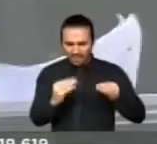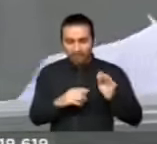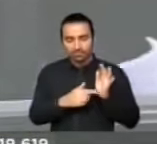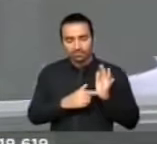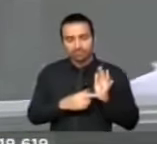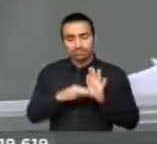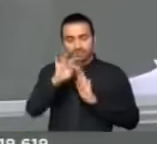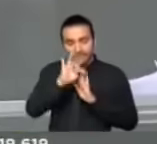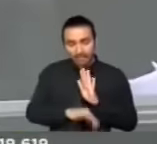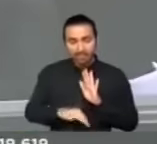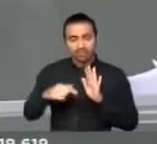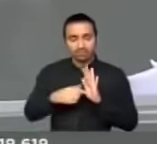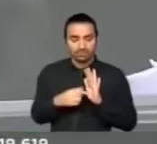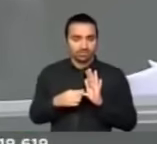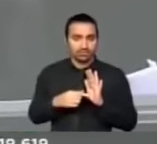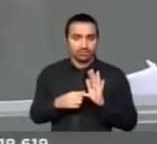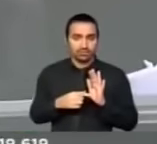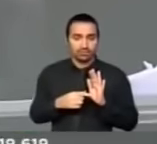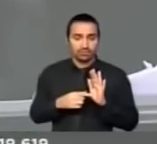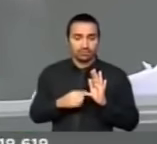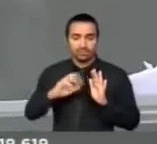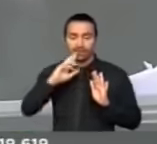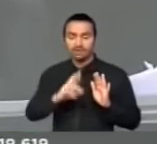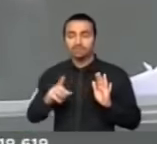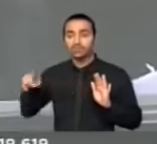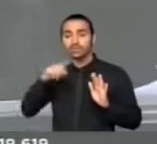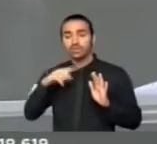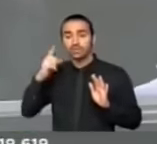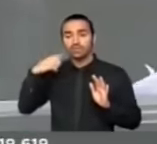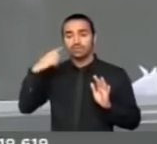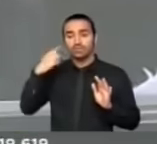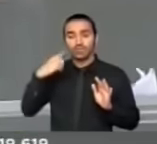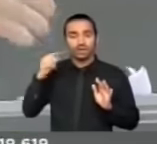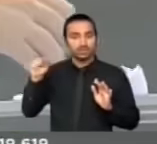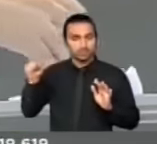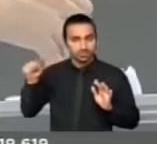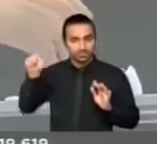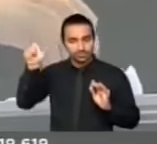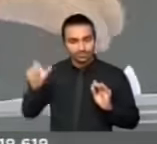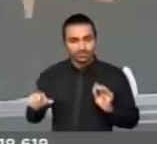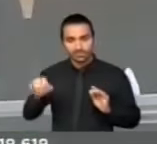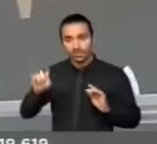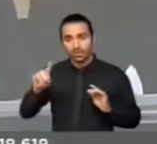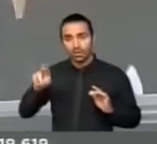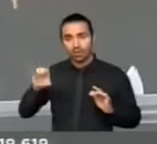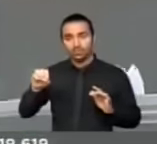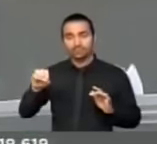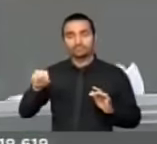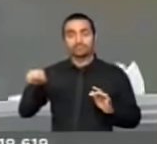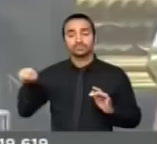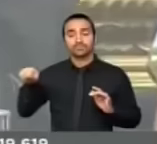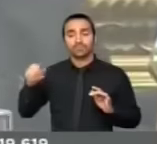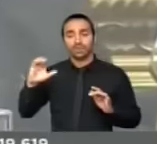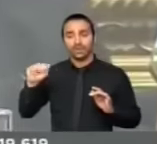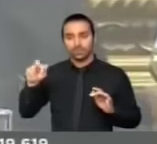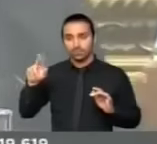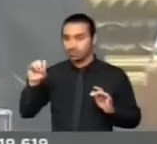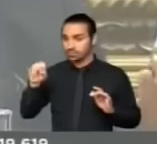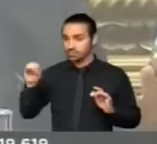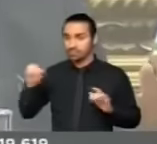texto respondendo ao advogado-geral da União, mas não só isso, colocando as outras questões